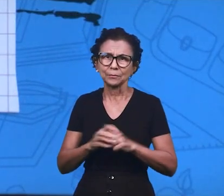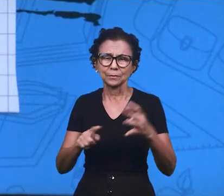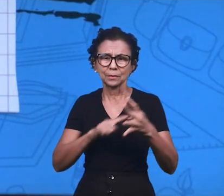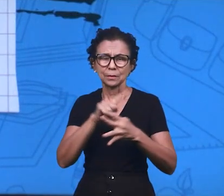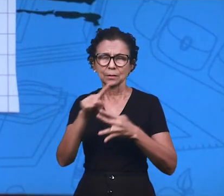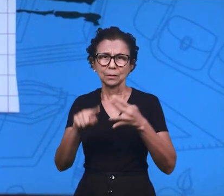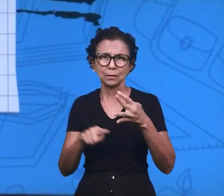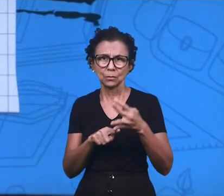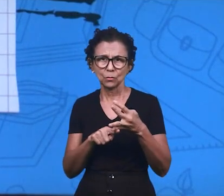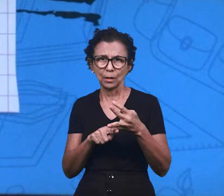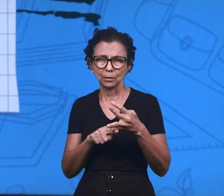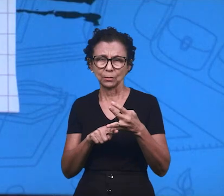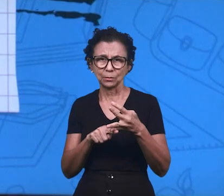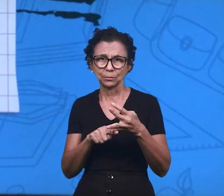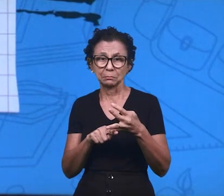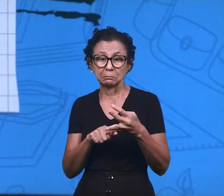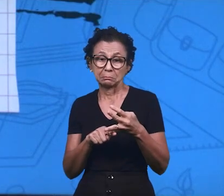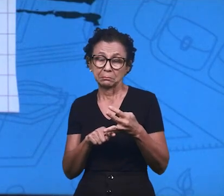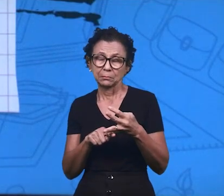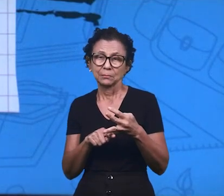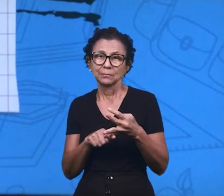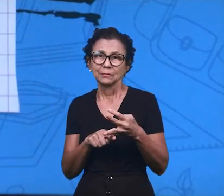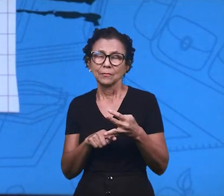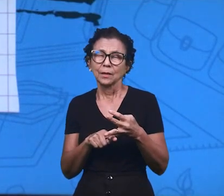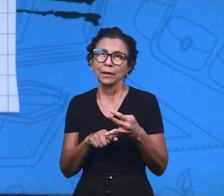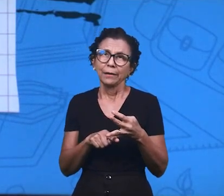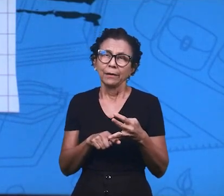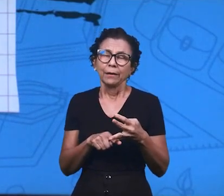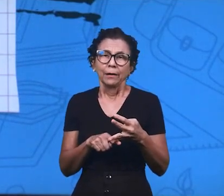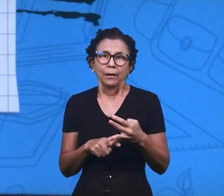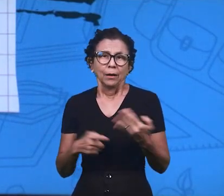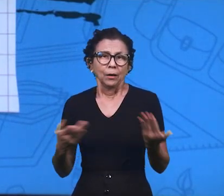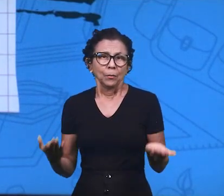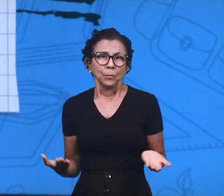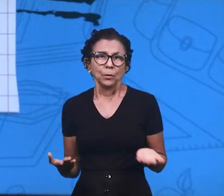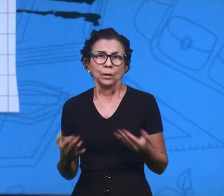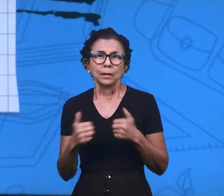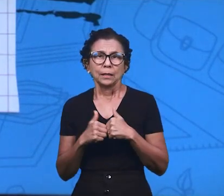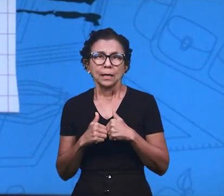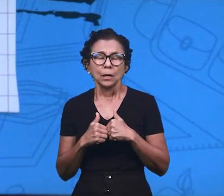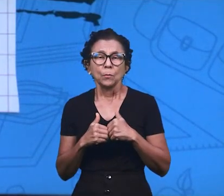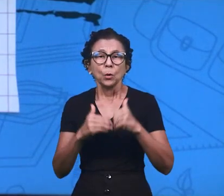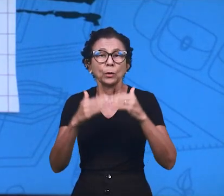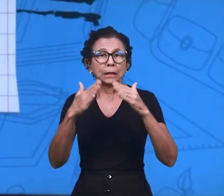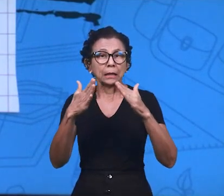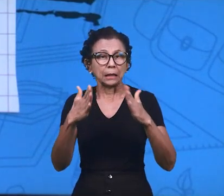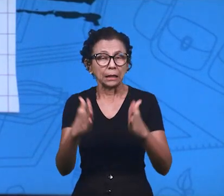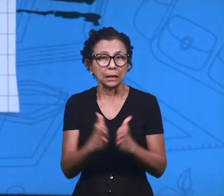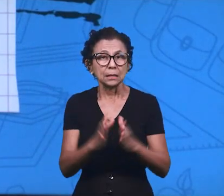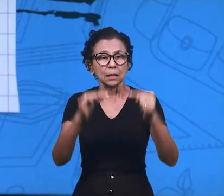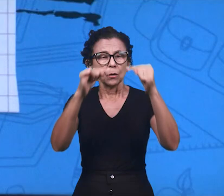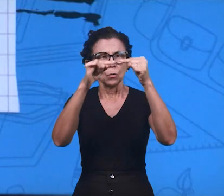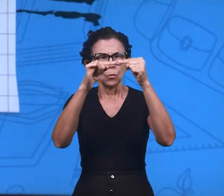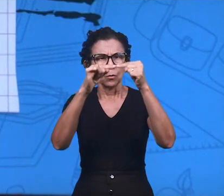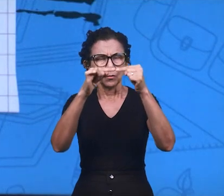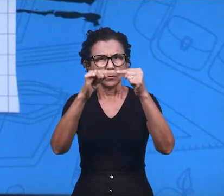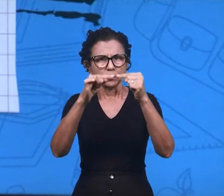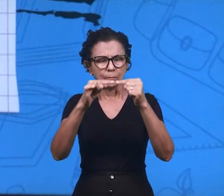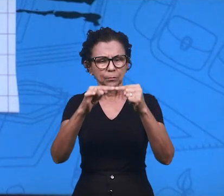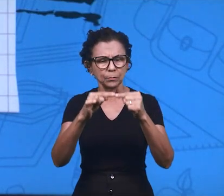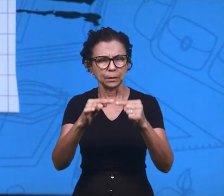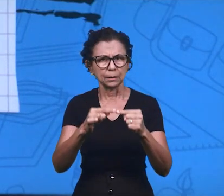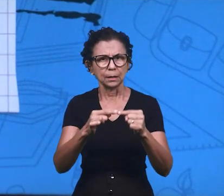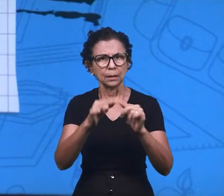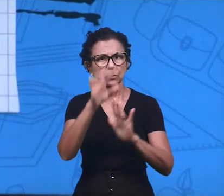que ter certeza de que assim, a minha introdução, ela dialoga com os desenvolvimentos, né? Eu tenho que ter certeza que a minha proposta